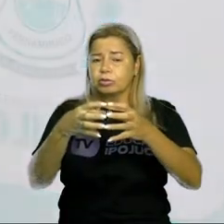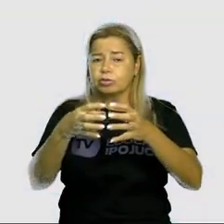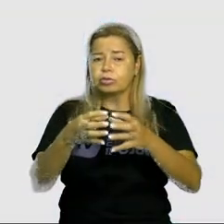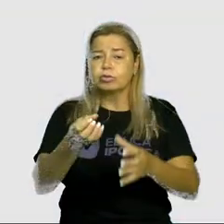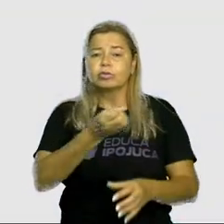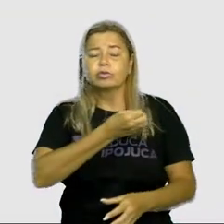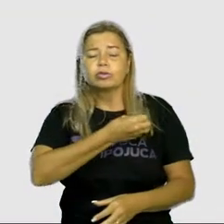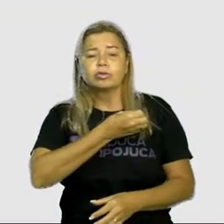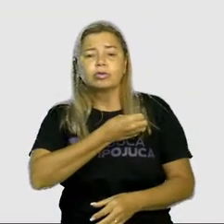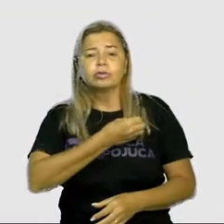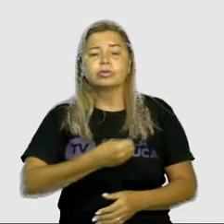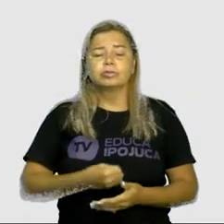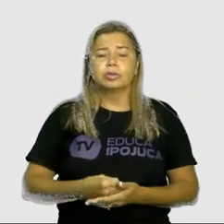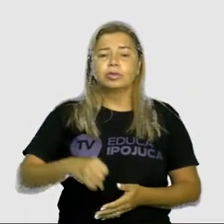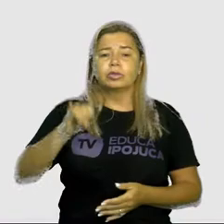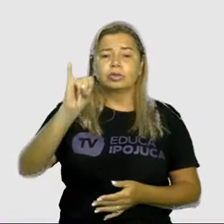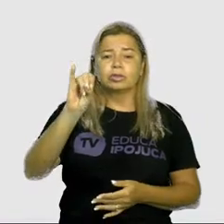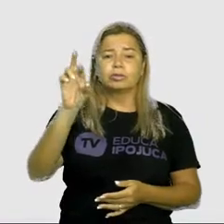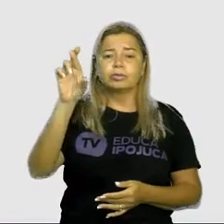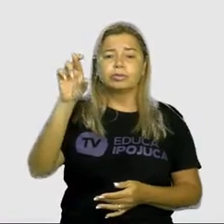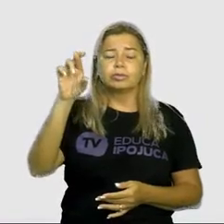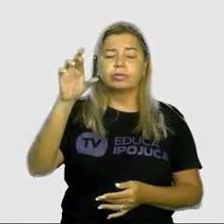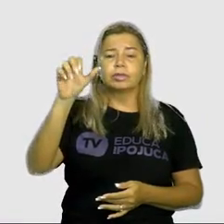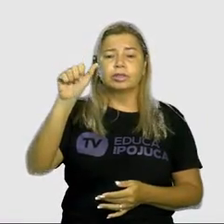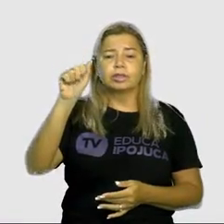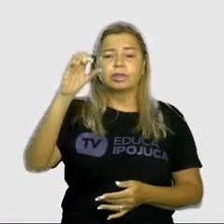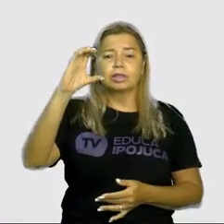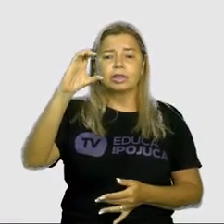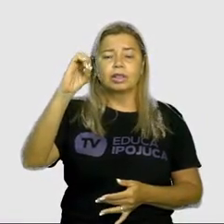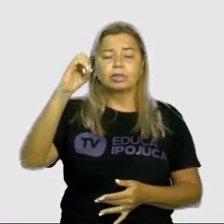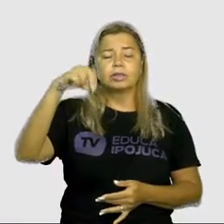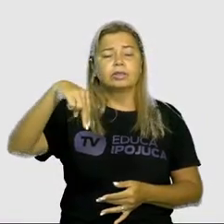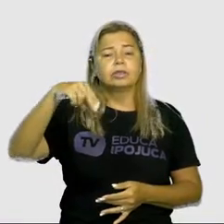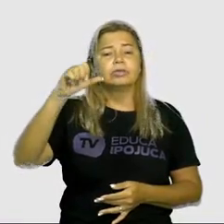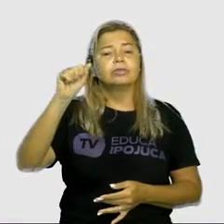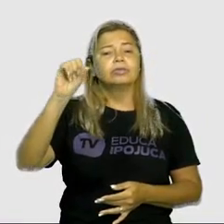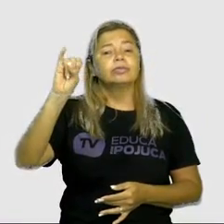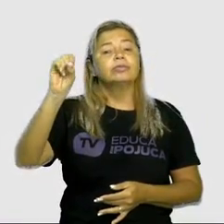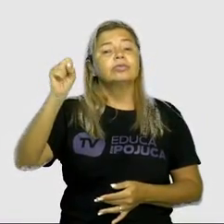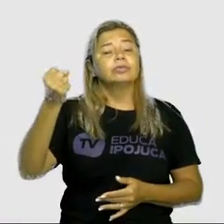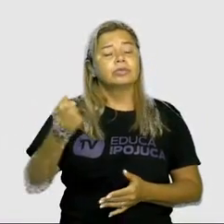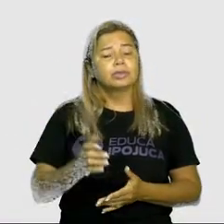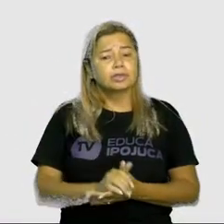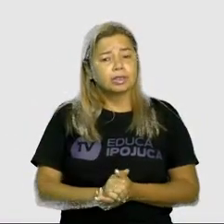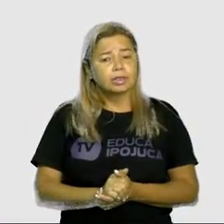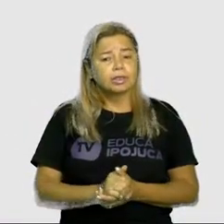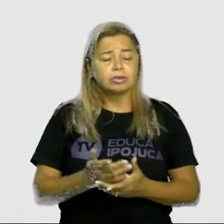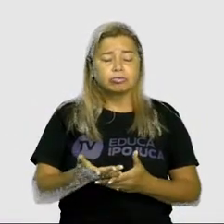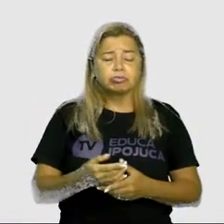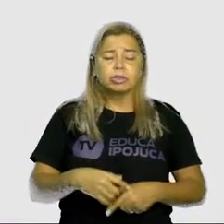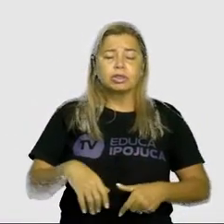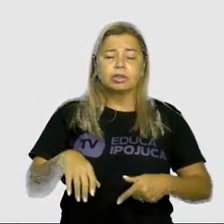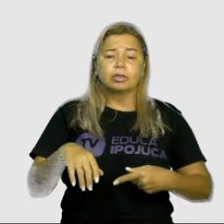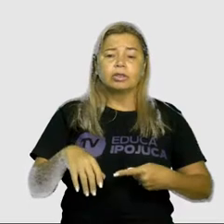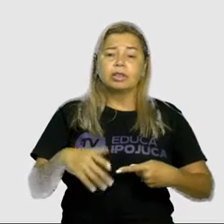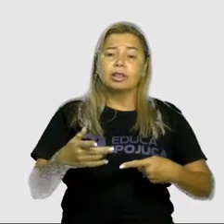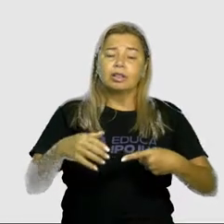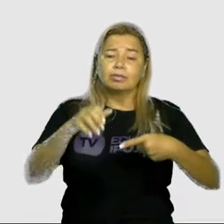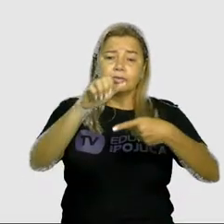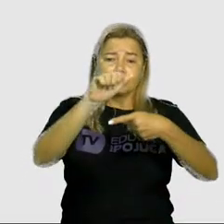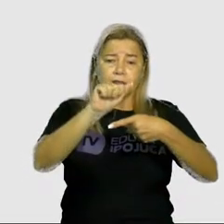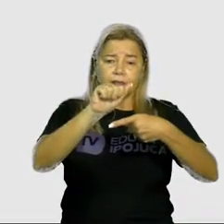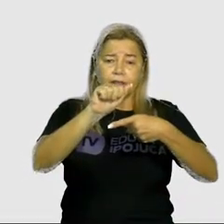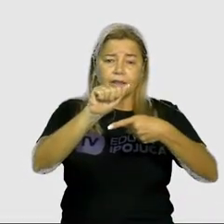que ele pode ser representado assim a letra que né que significa o quociente ele = a + b a